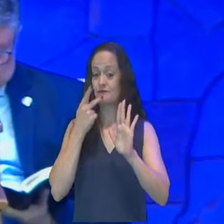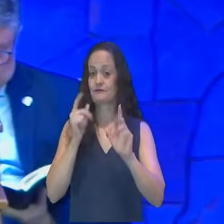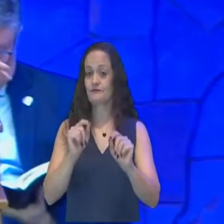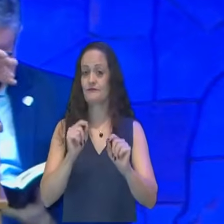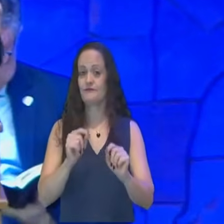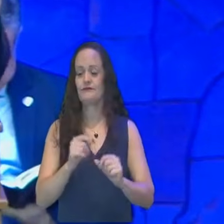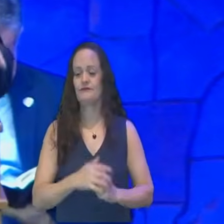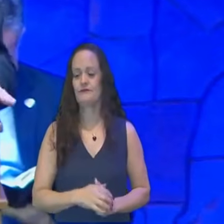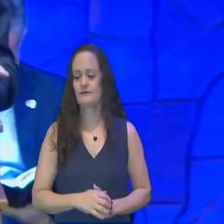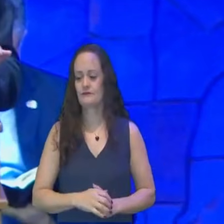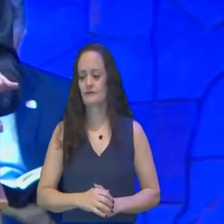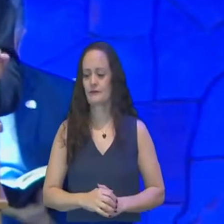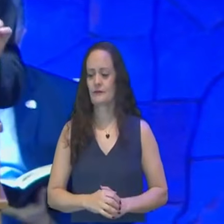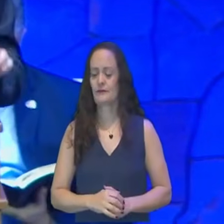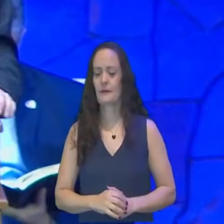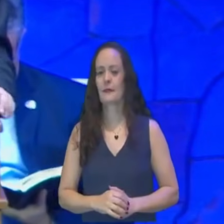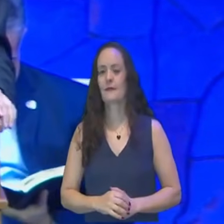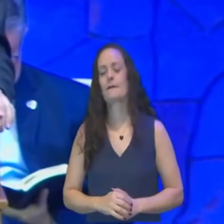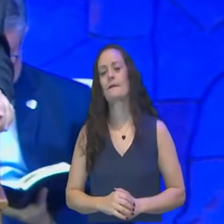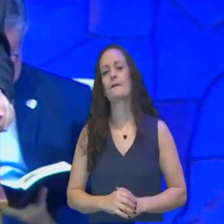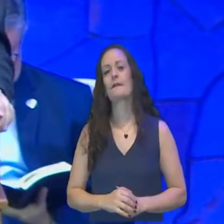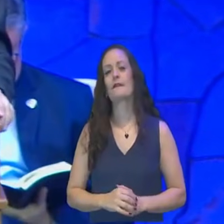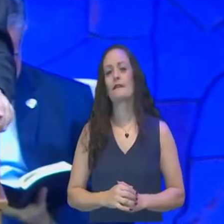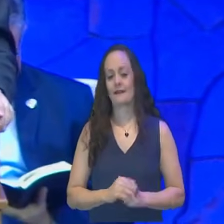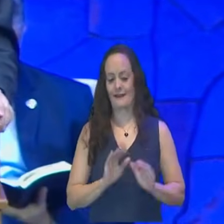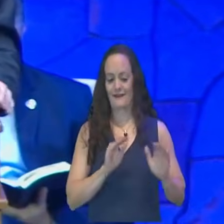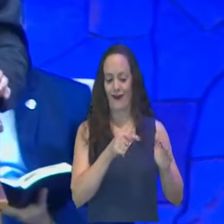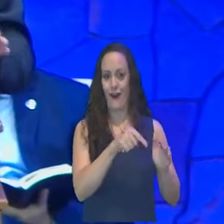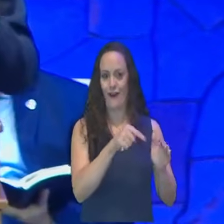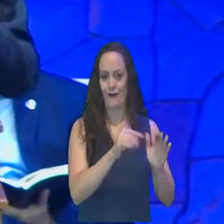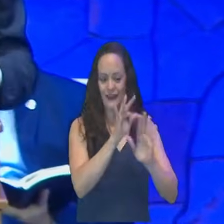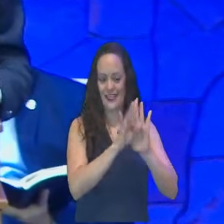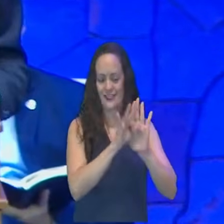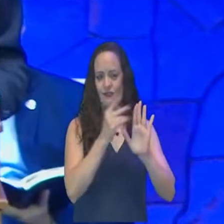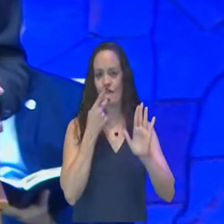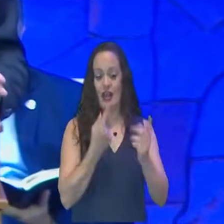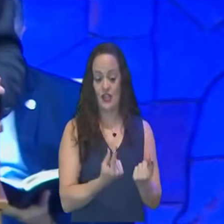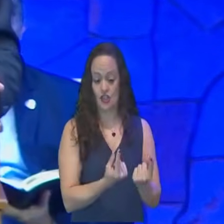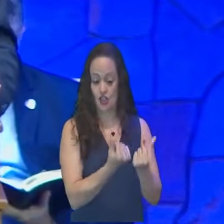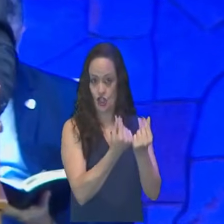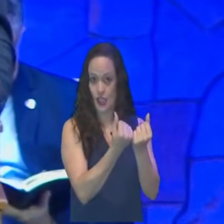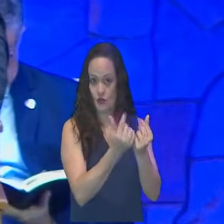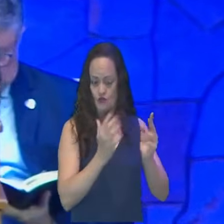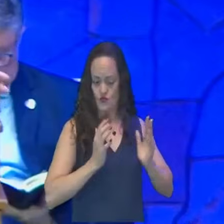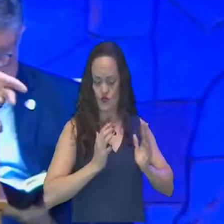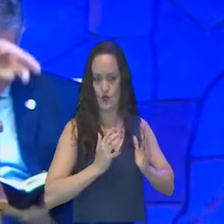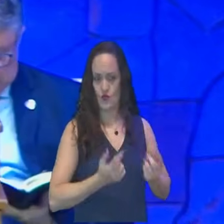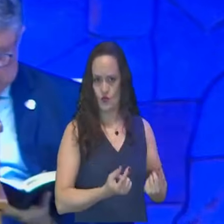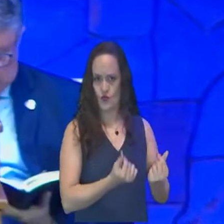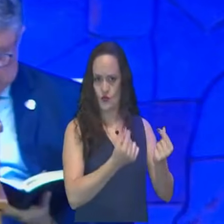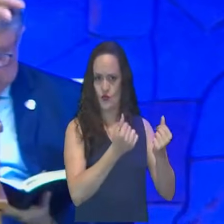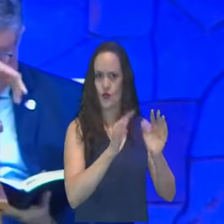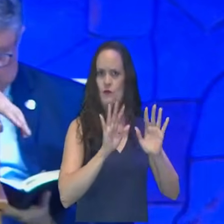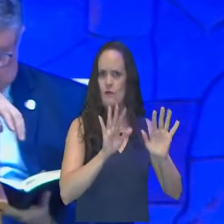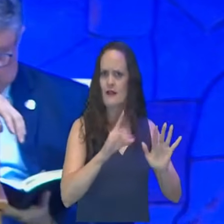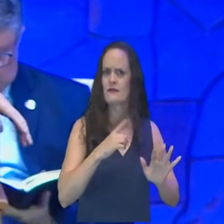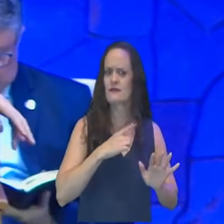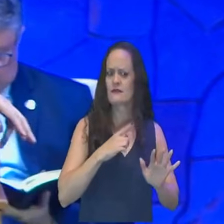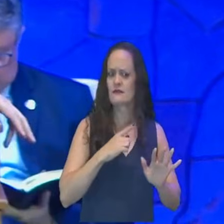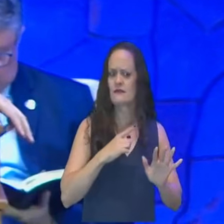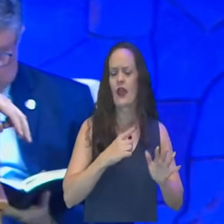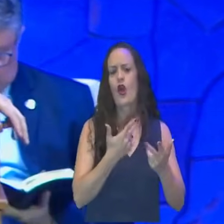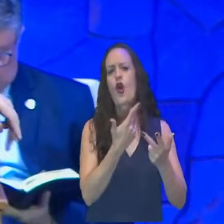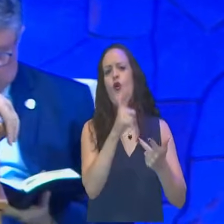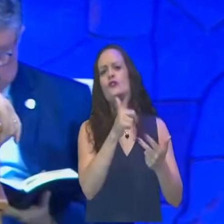21, aponta claramente ao dinheiro. Mas a idolatria, ela se manifesta de formas muito mais palpáveis no